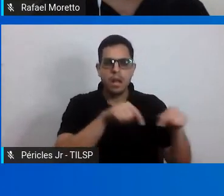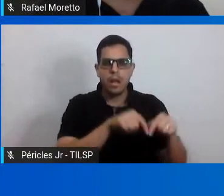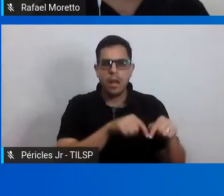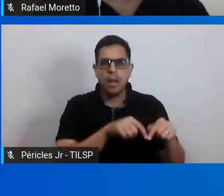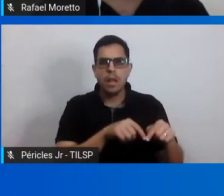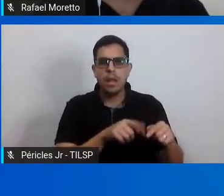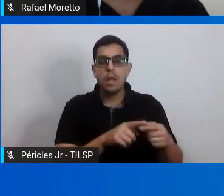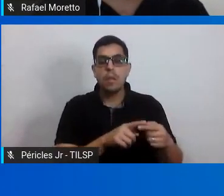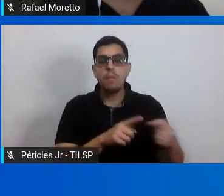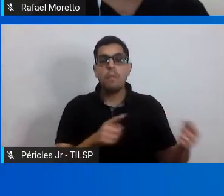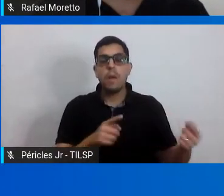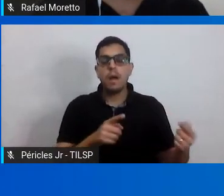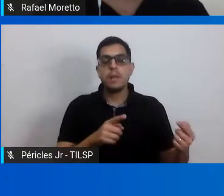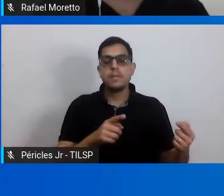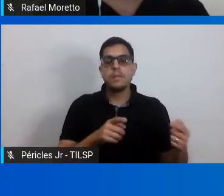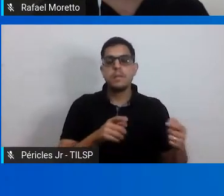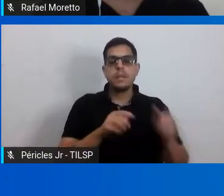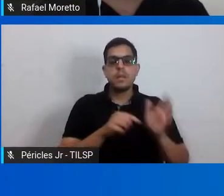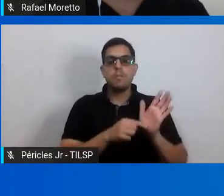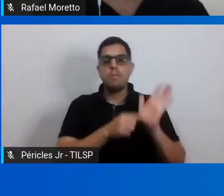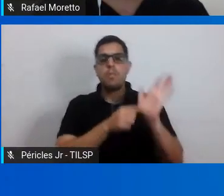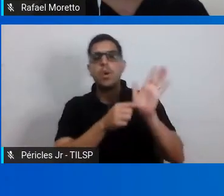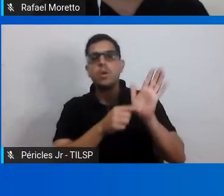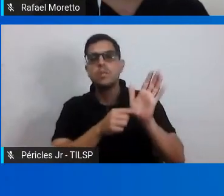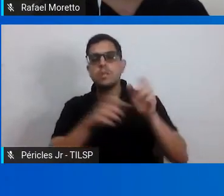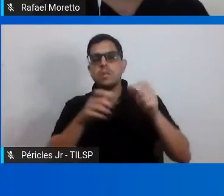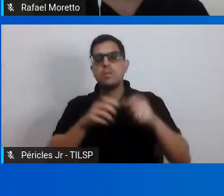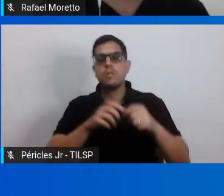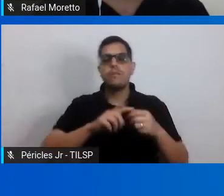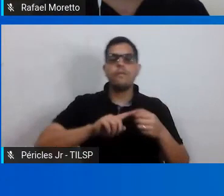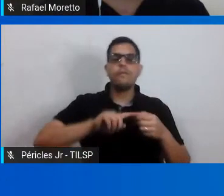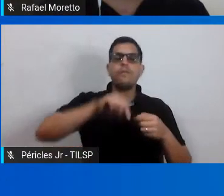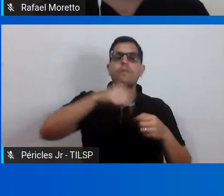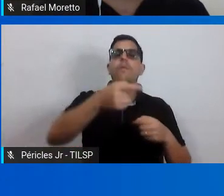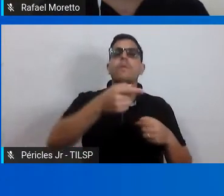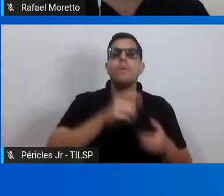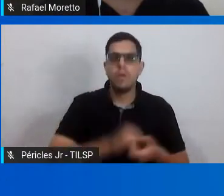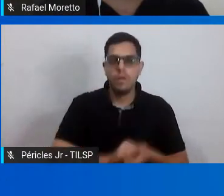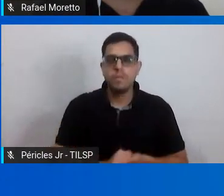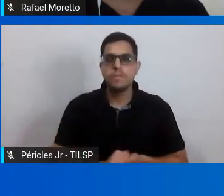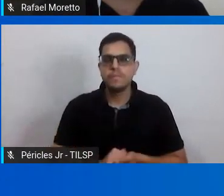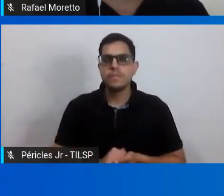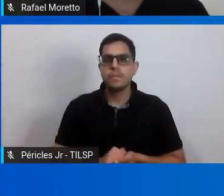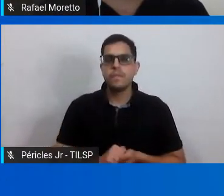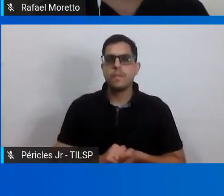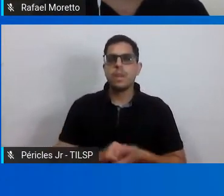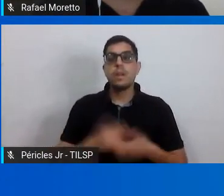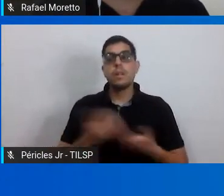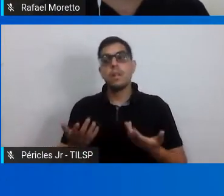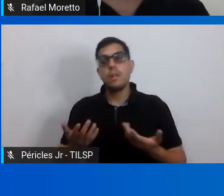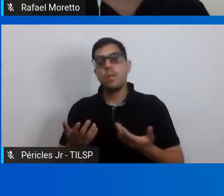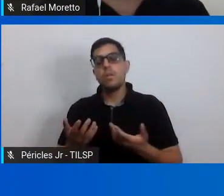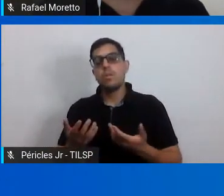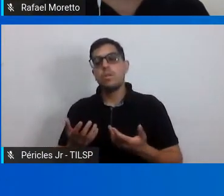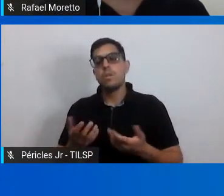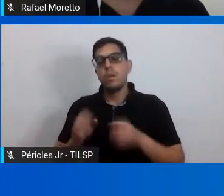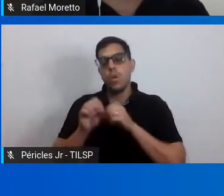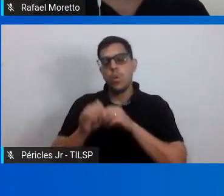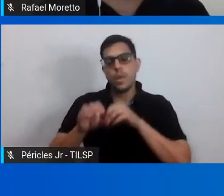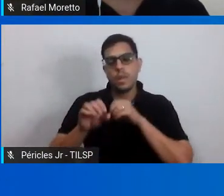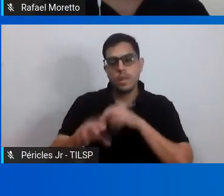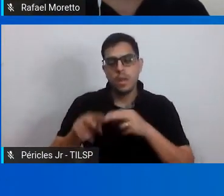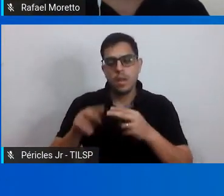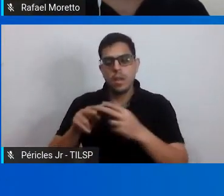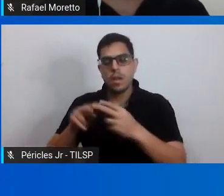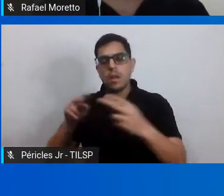permite por exemplo que esse aluno Saia desse Campo vá até essa esse local precisamente entendeu possa experimentar